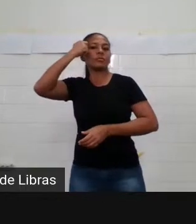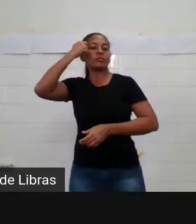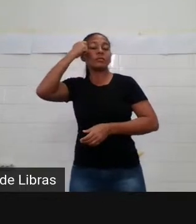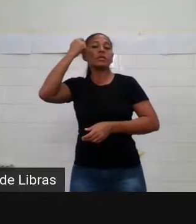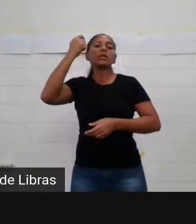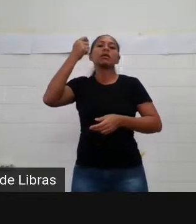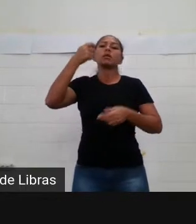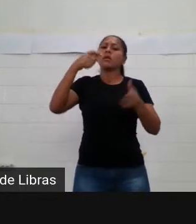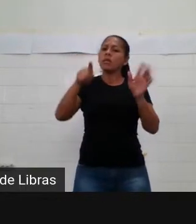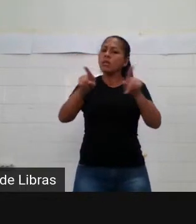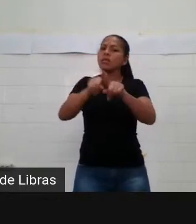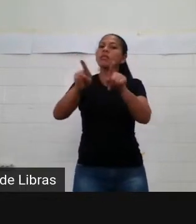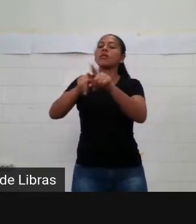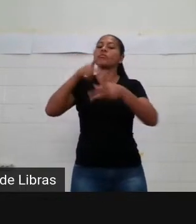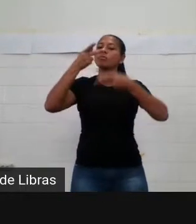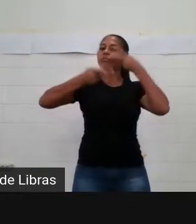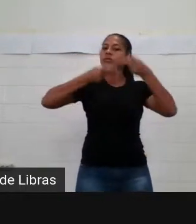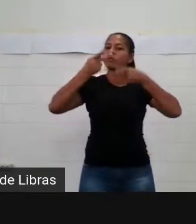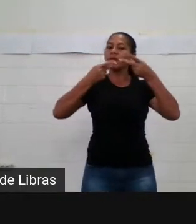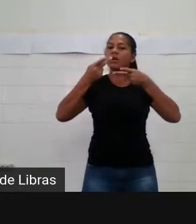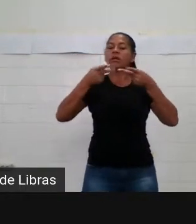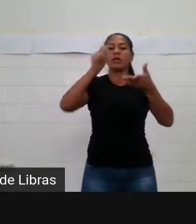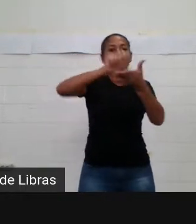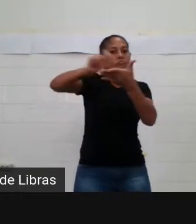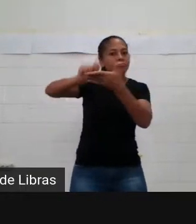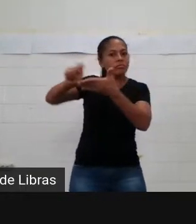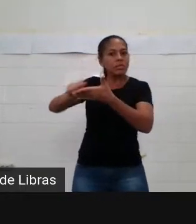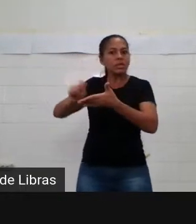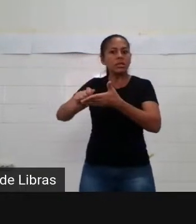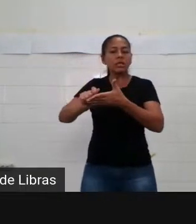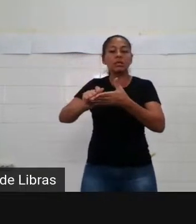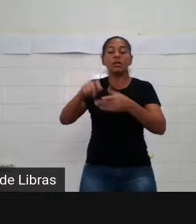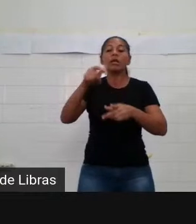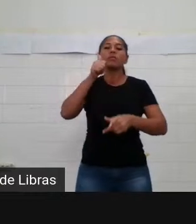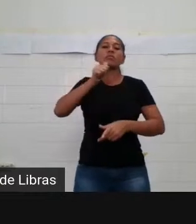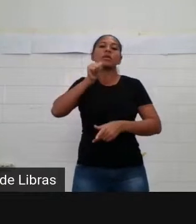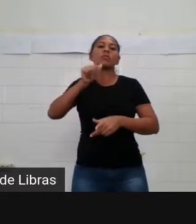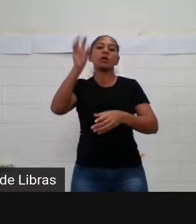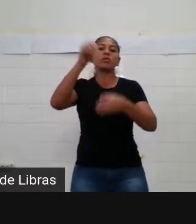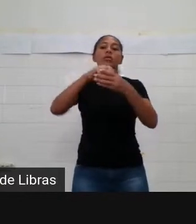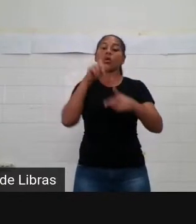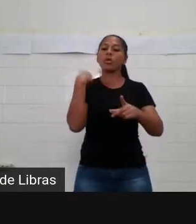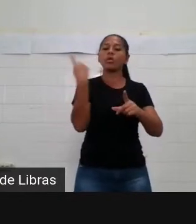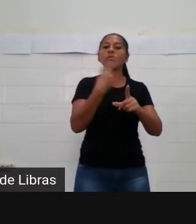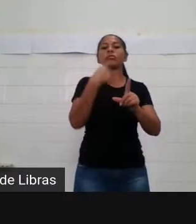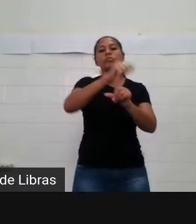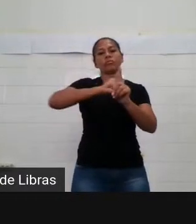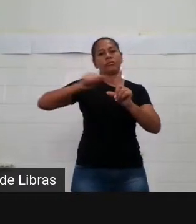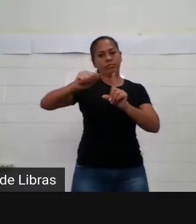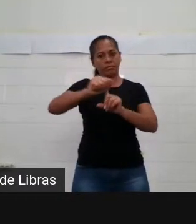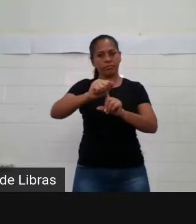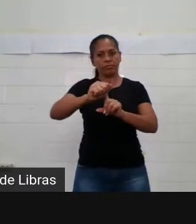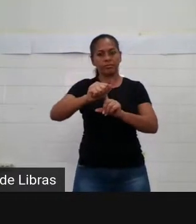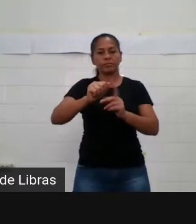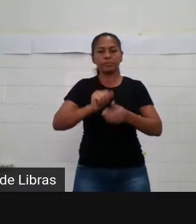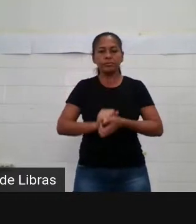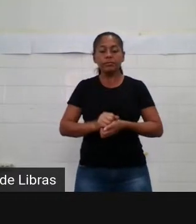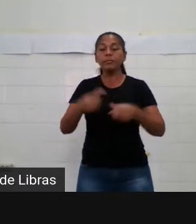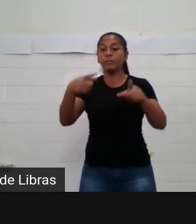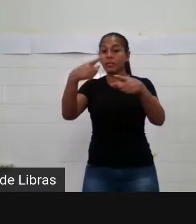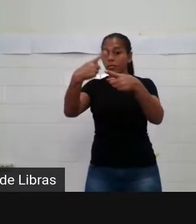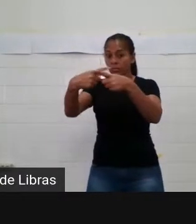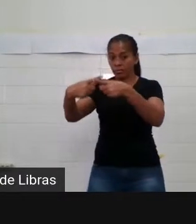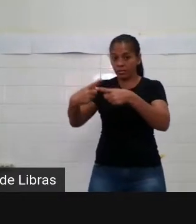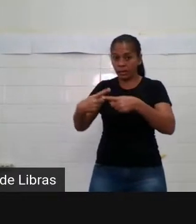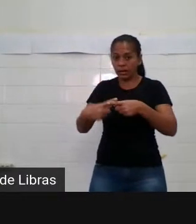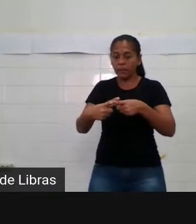de mulheres negras na nossa sociedade, isso diz respeito, por exemplo, à emancipação da palavra, porque, de acordo com